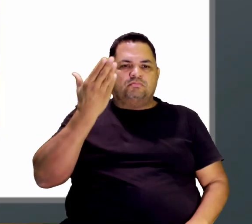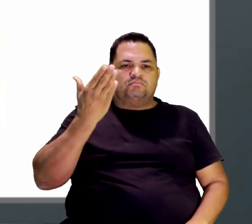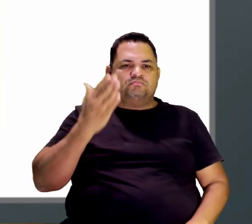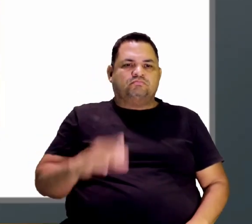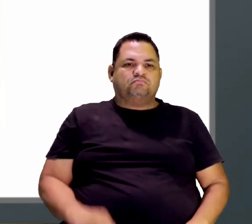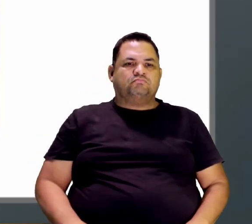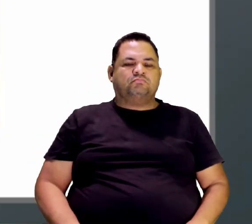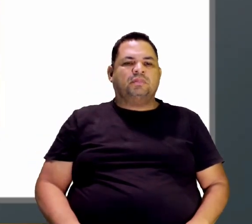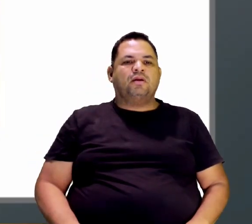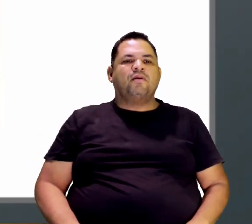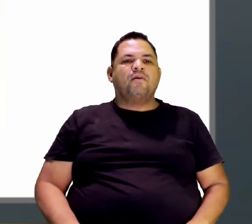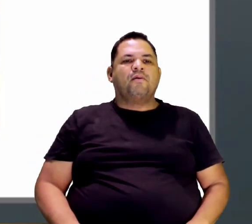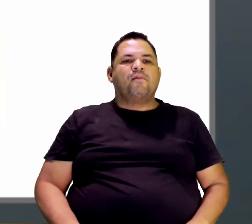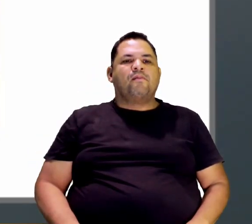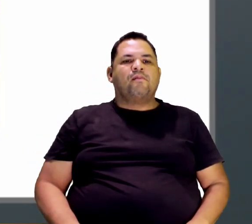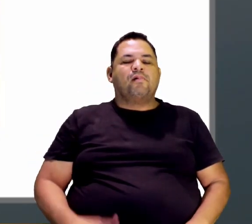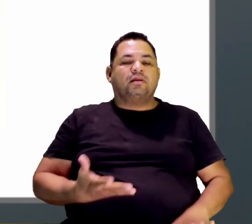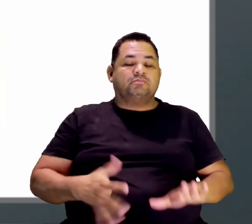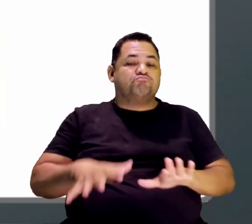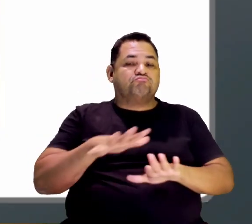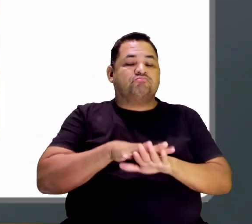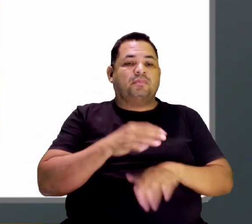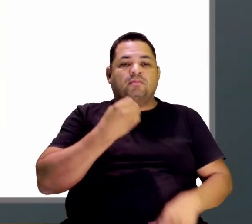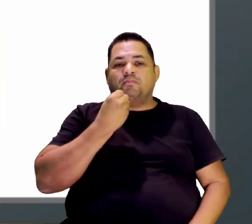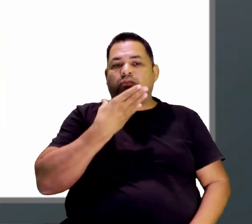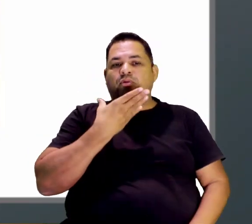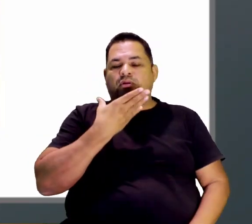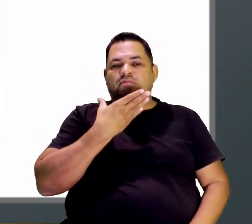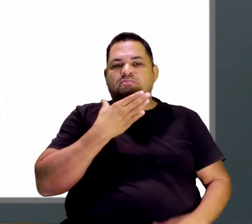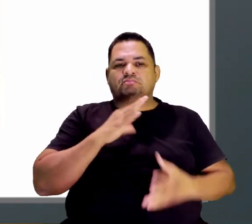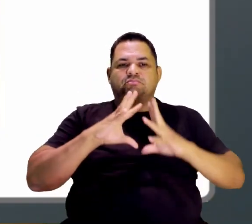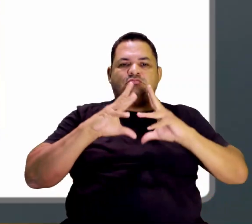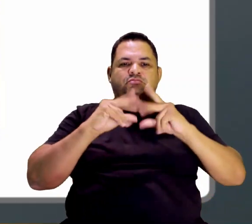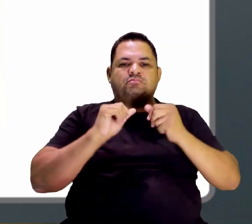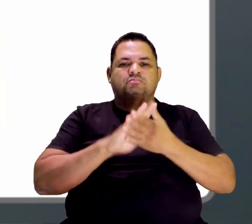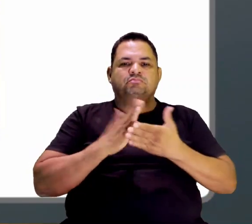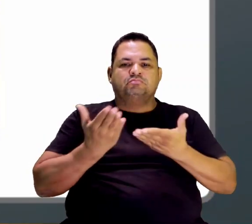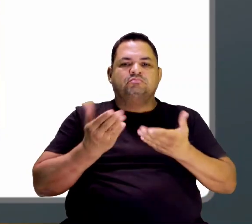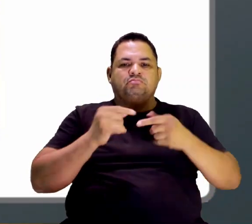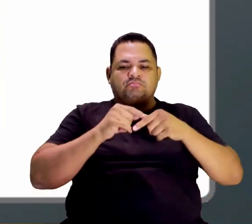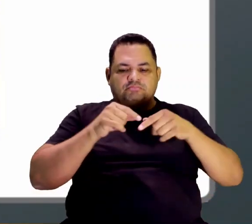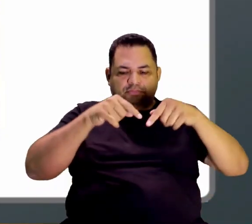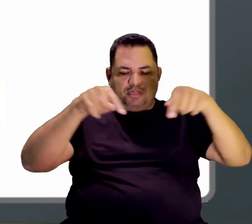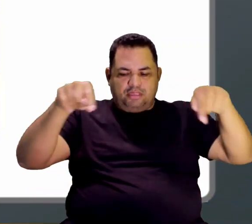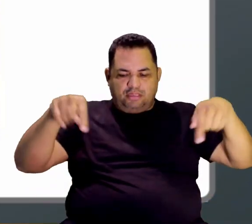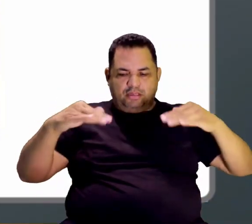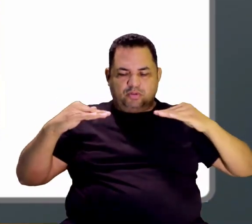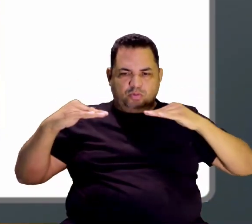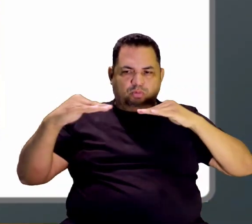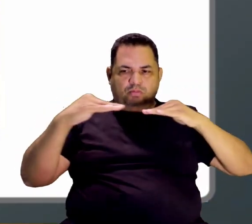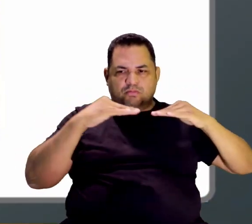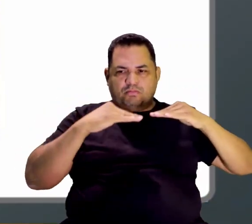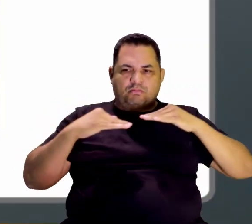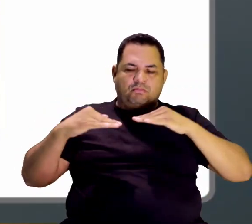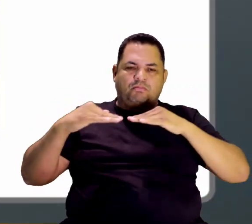ficando aí a 1,15, né? 1,15 m aí do chão para os homens e